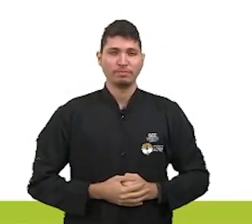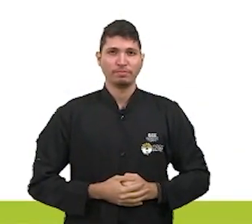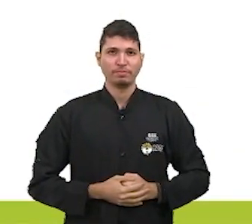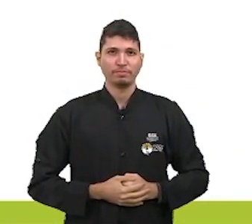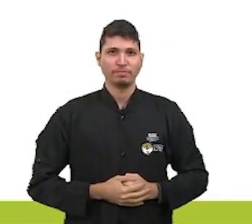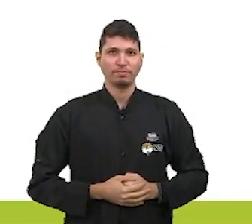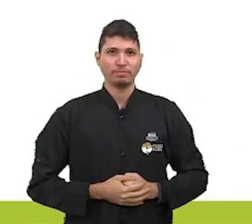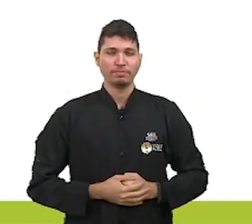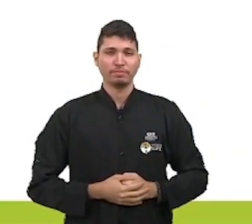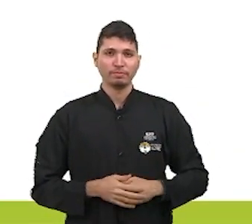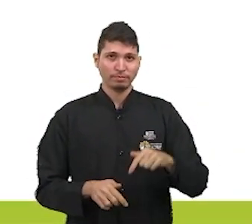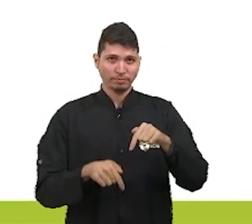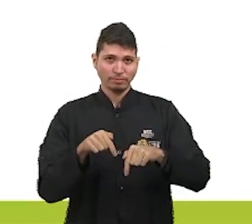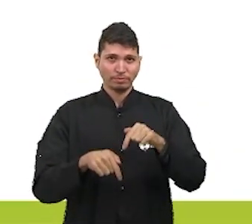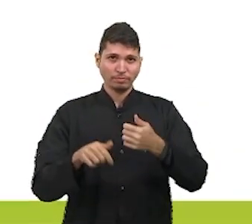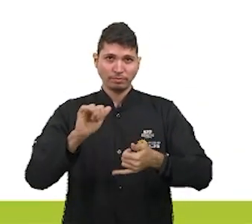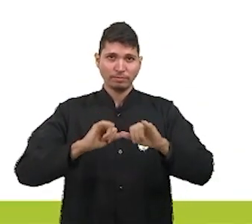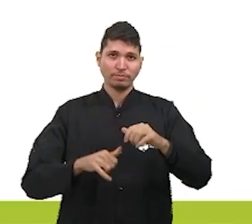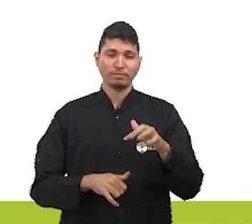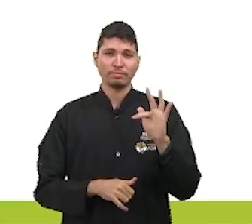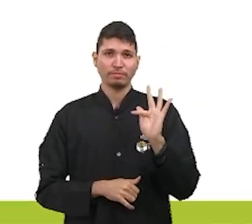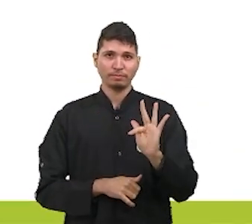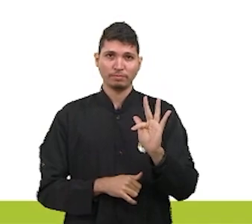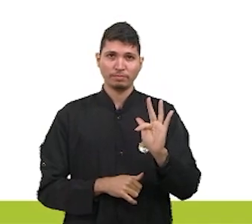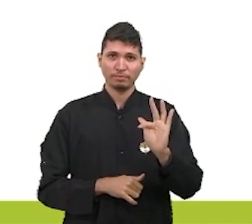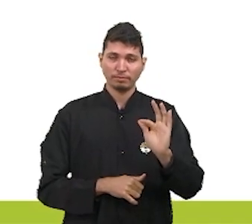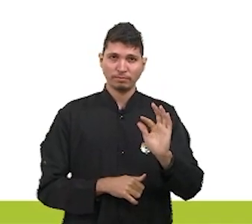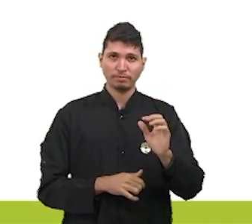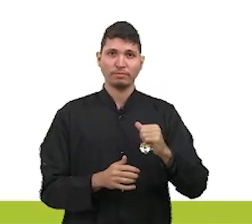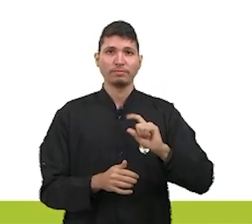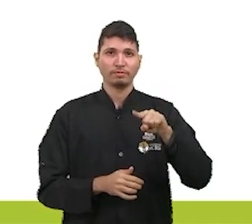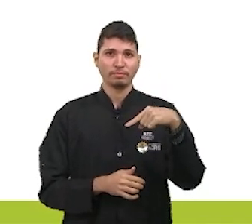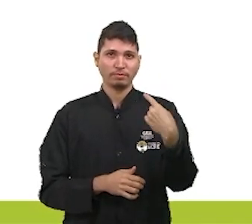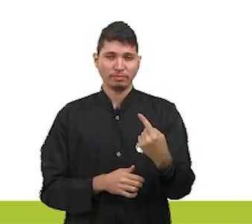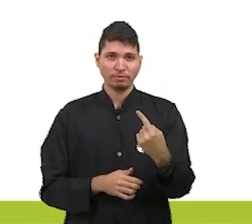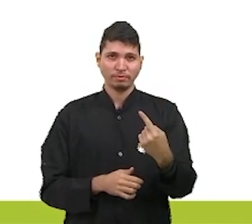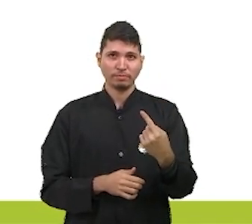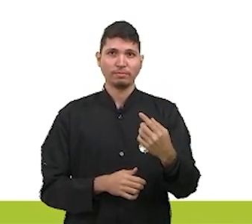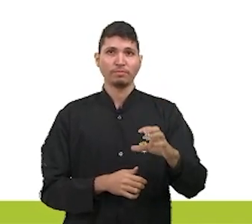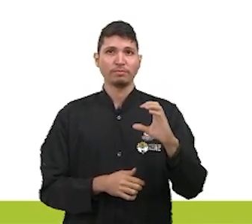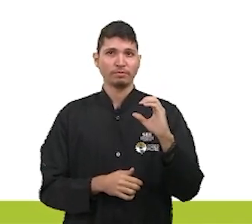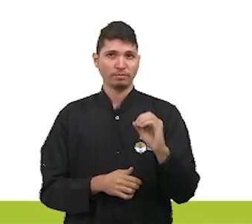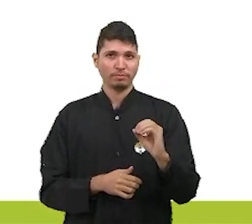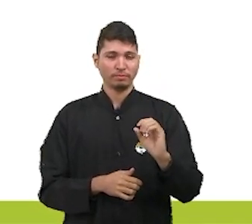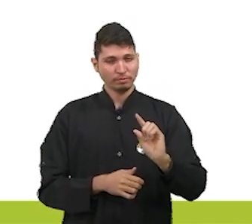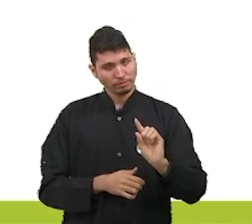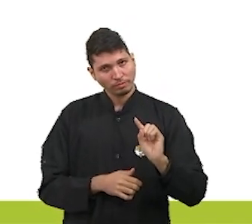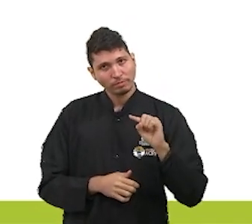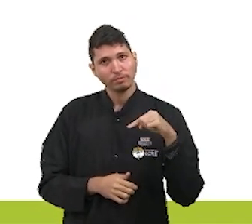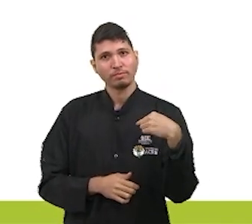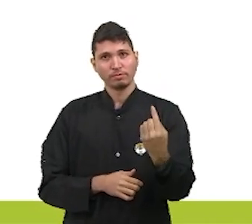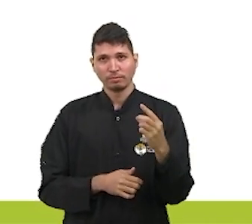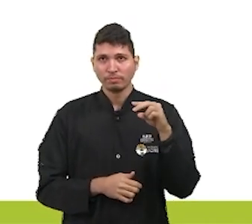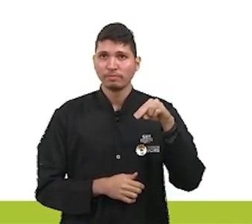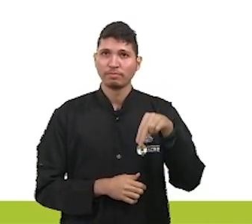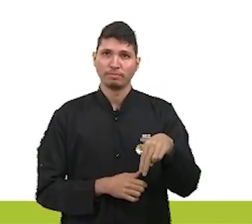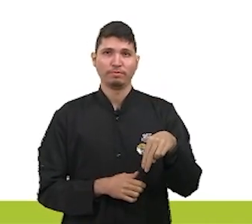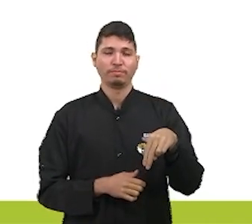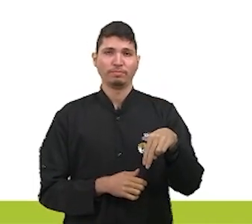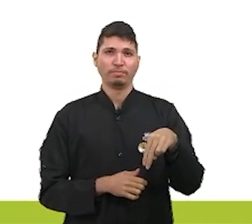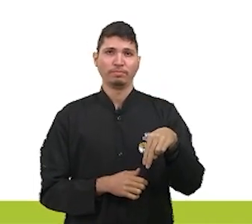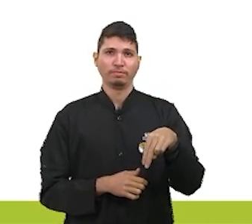elemento químico flúor. O segundo elemento mais eletronegativo, oxigênio. Em seguida,